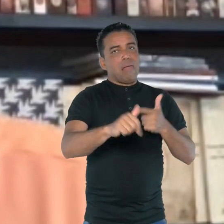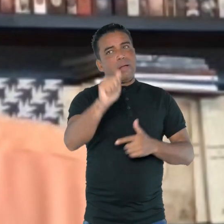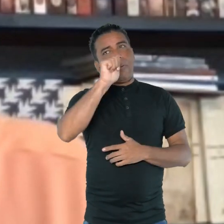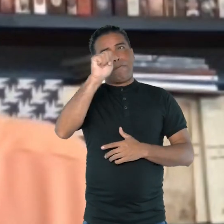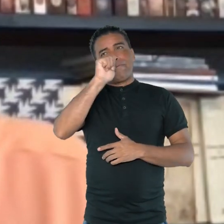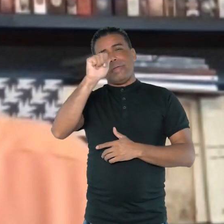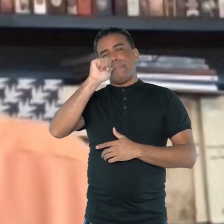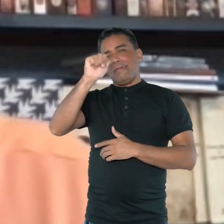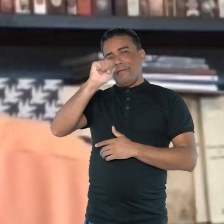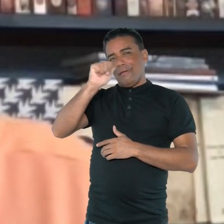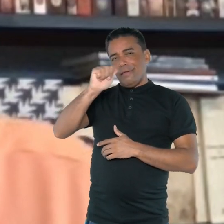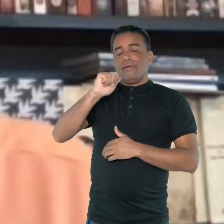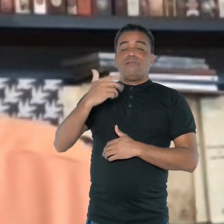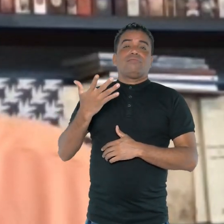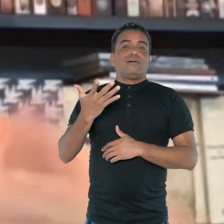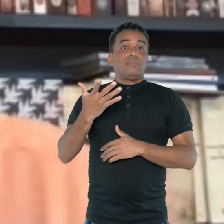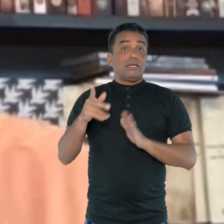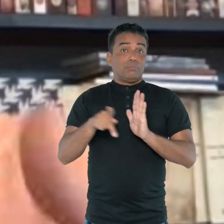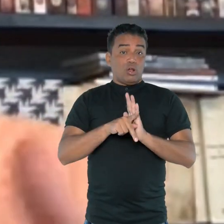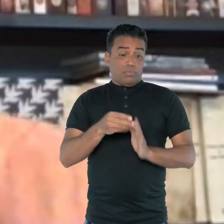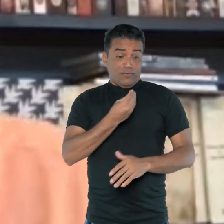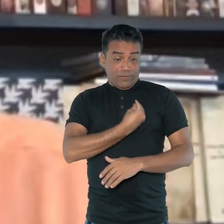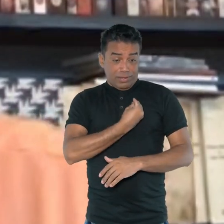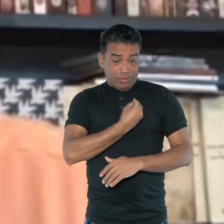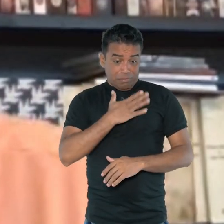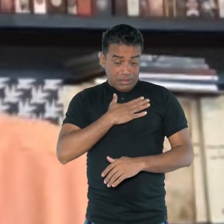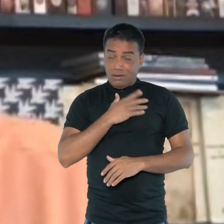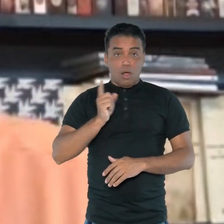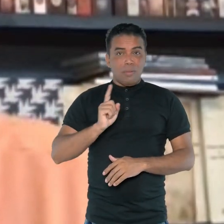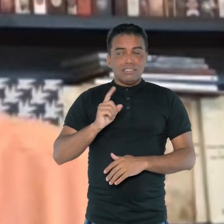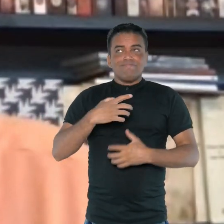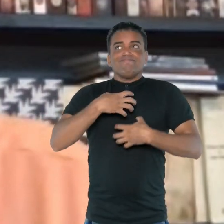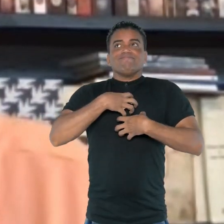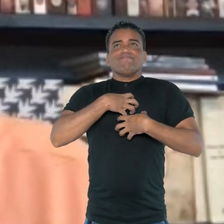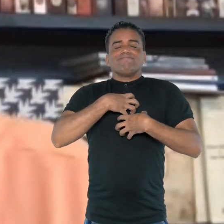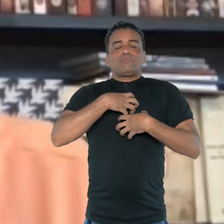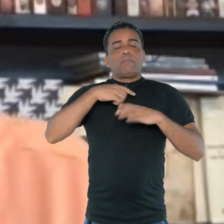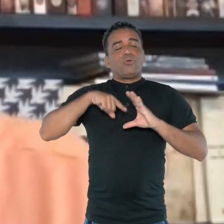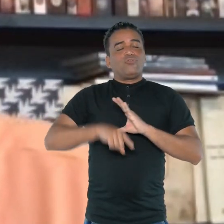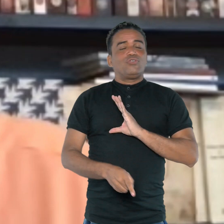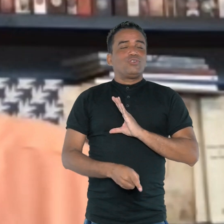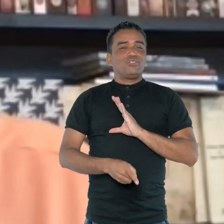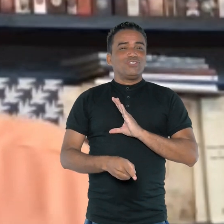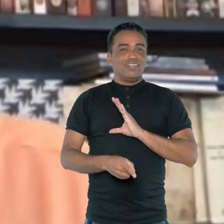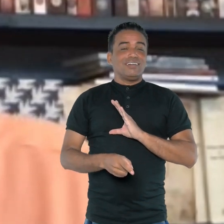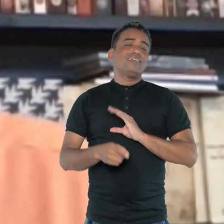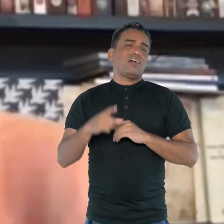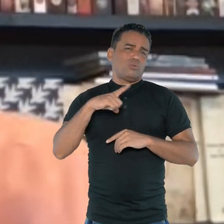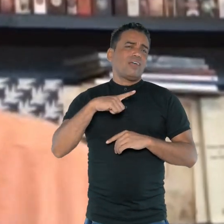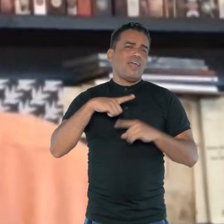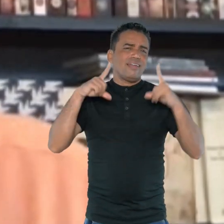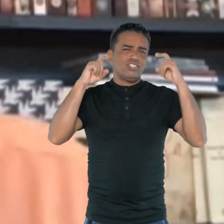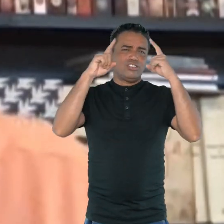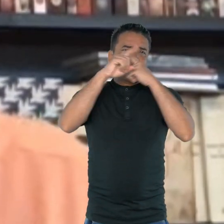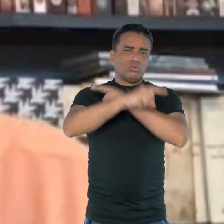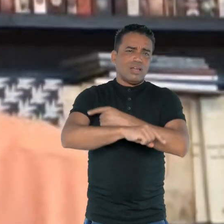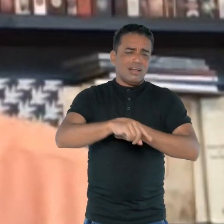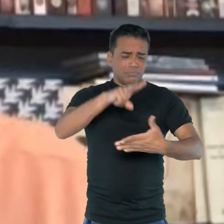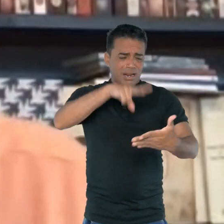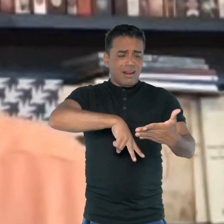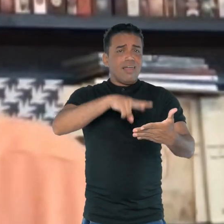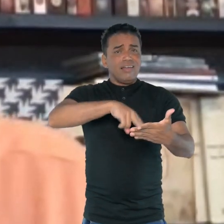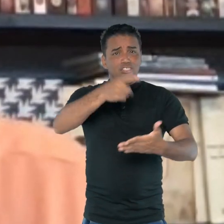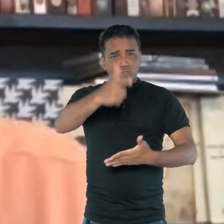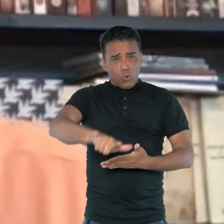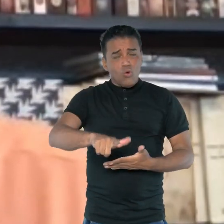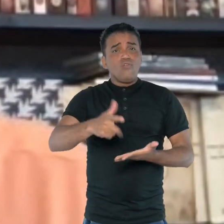é biográfico, mas me toca profundamente. E aí eu tenho dificuldade para reler